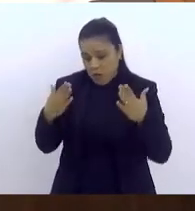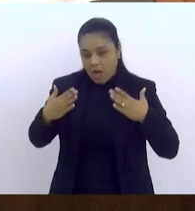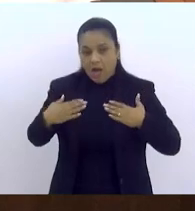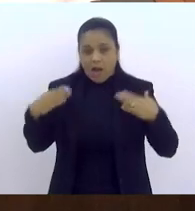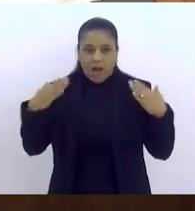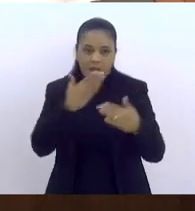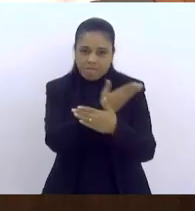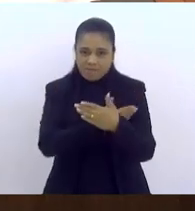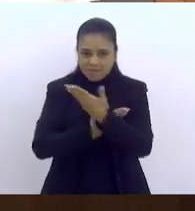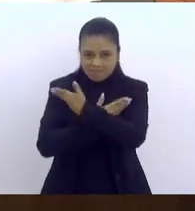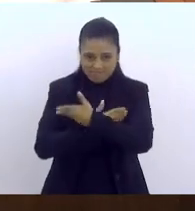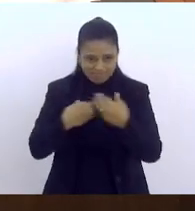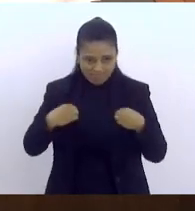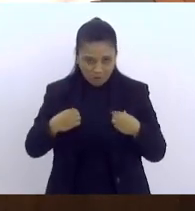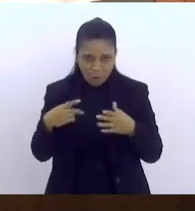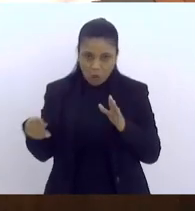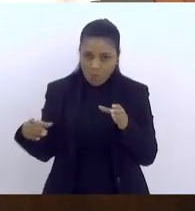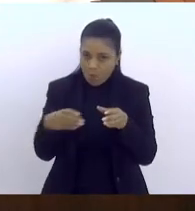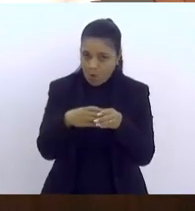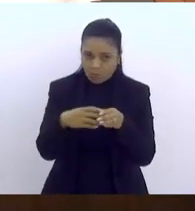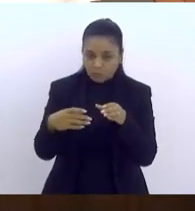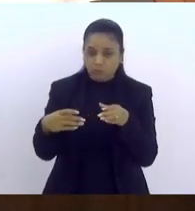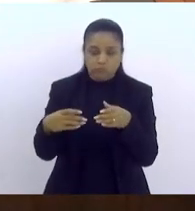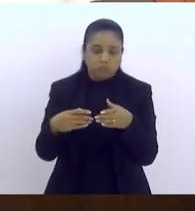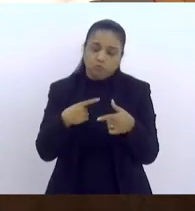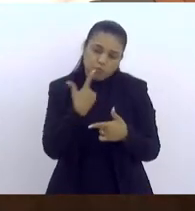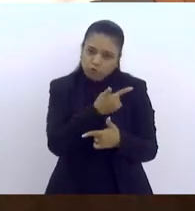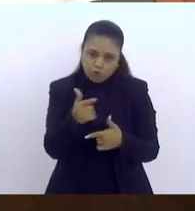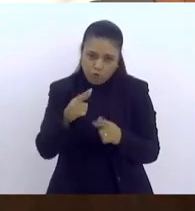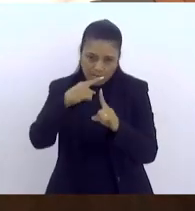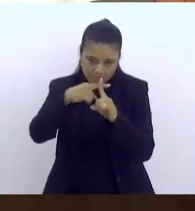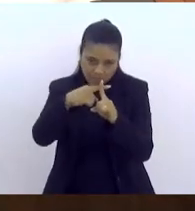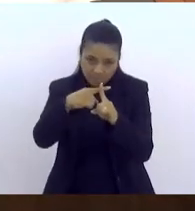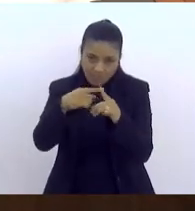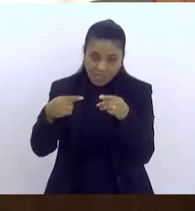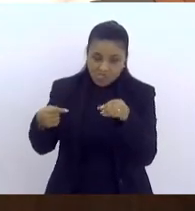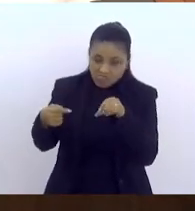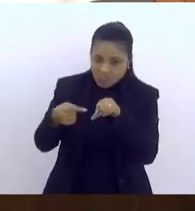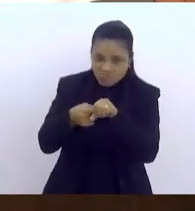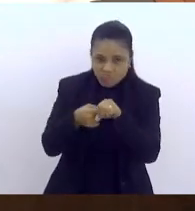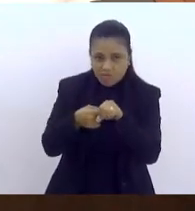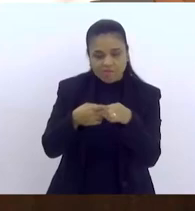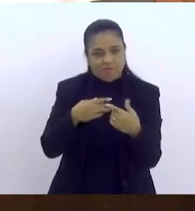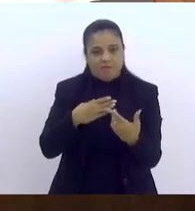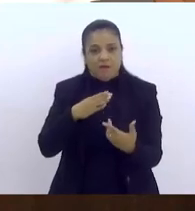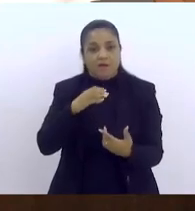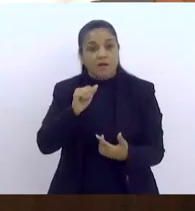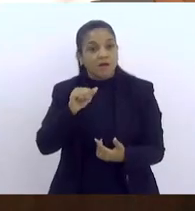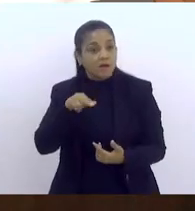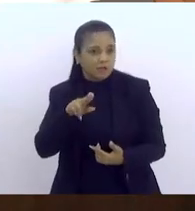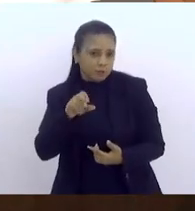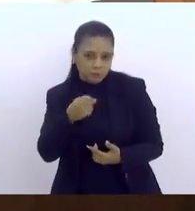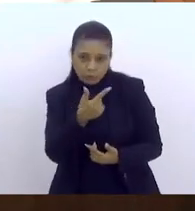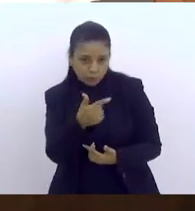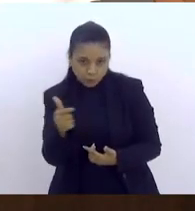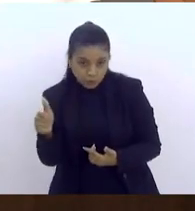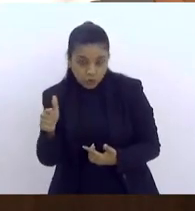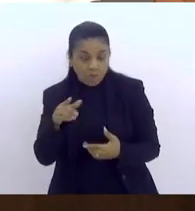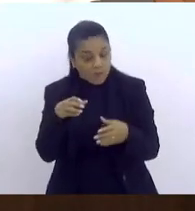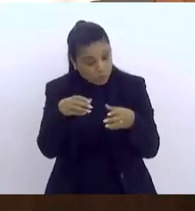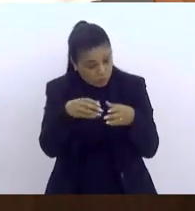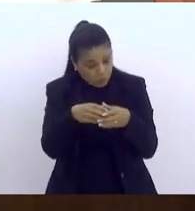grupo que quer ser homenageado, enfiando o crucifixo no ânus, não tinha. Mas já foi dito aqui que esse próprio